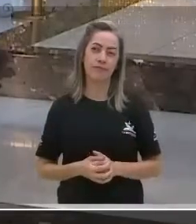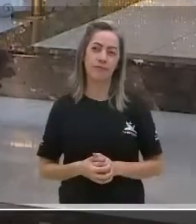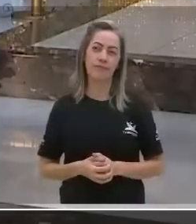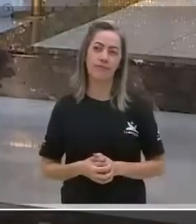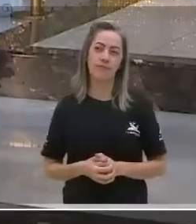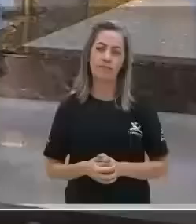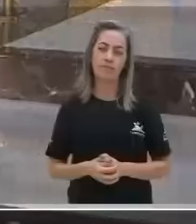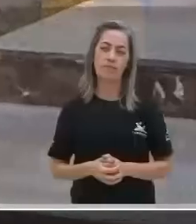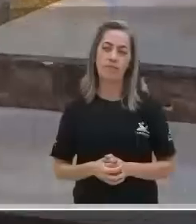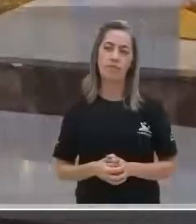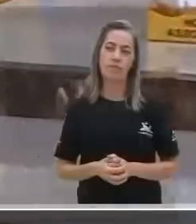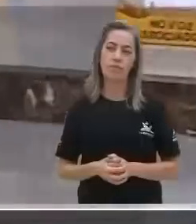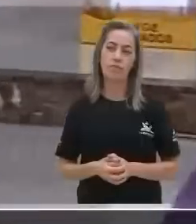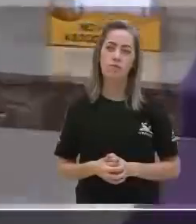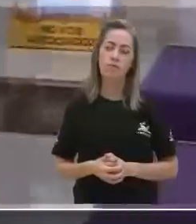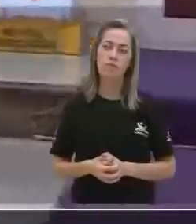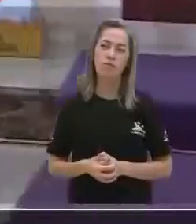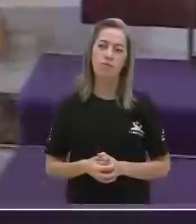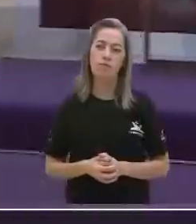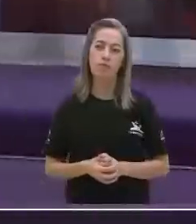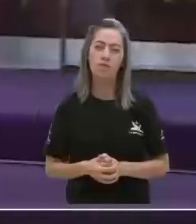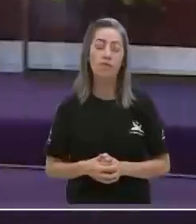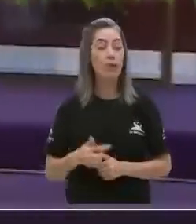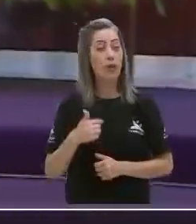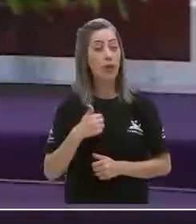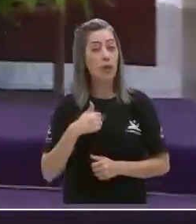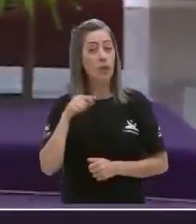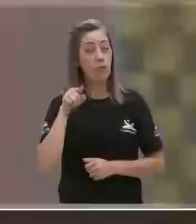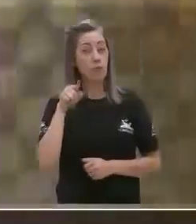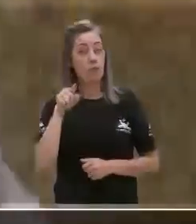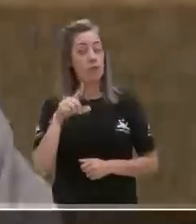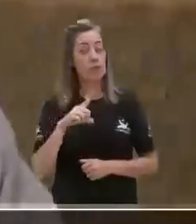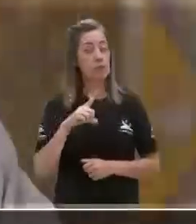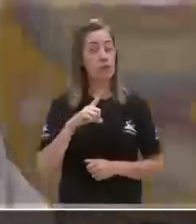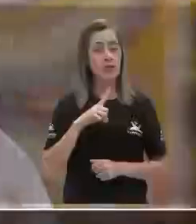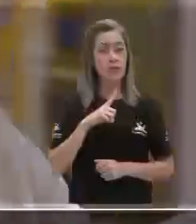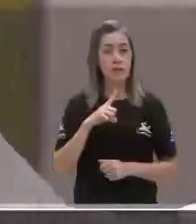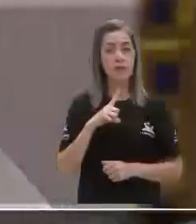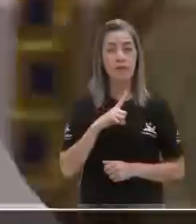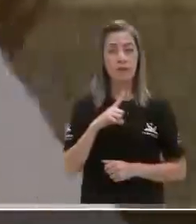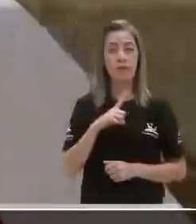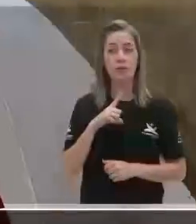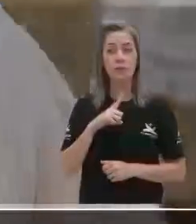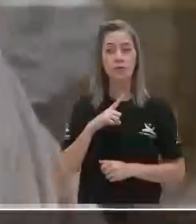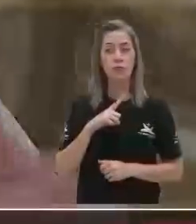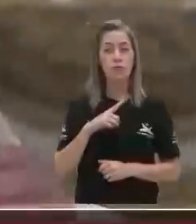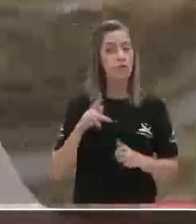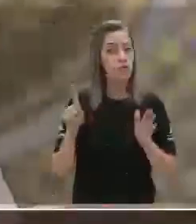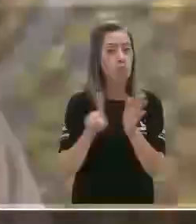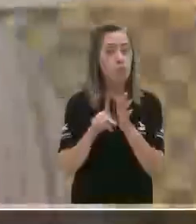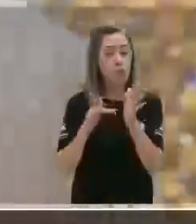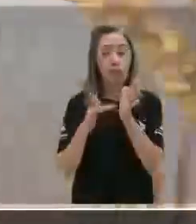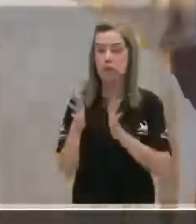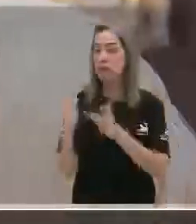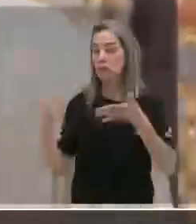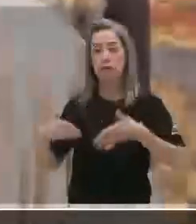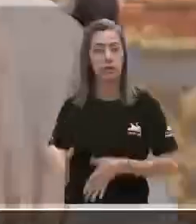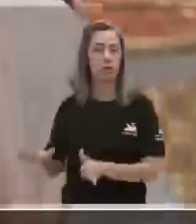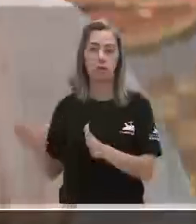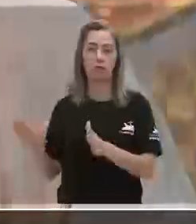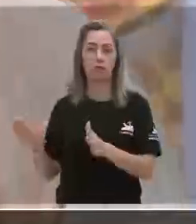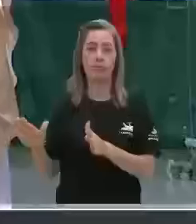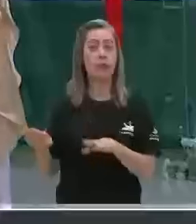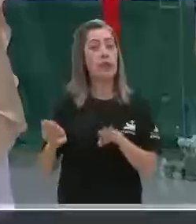O que nós, qual a expectativa que eu e você temos, até do próprio Natal e